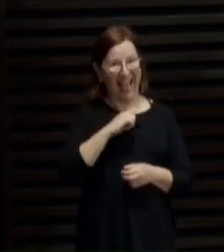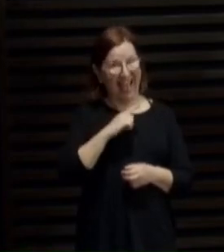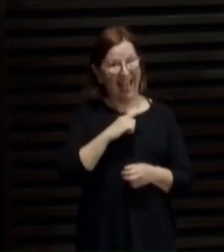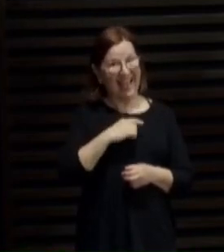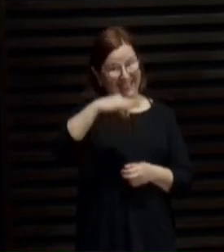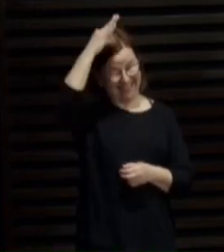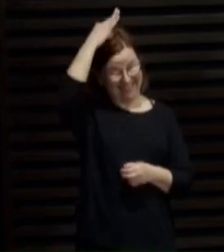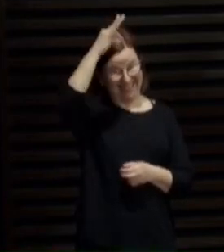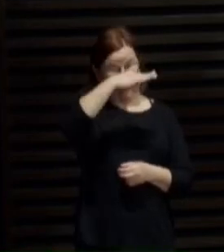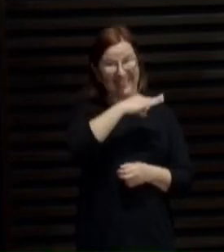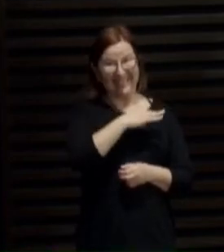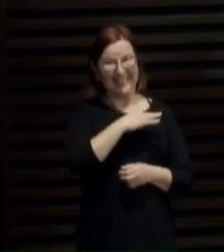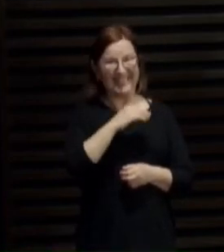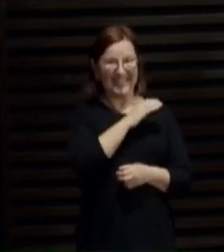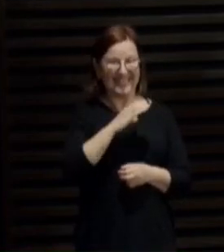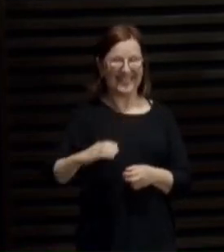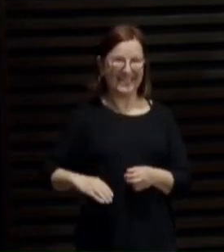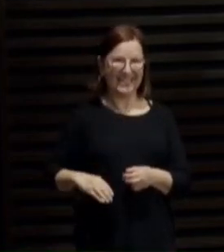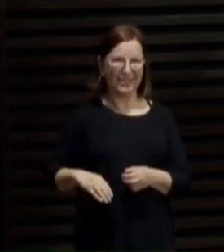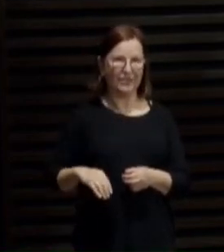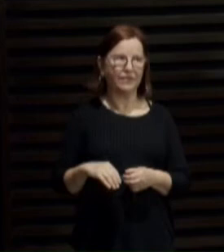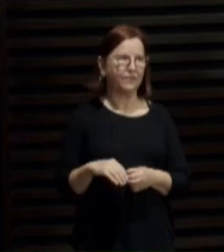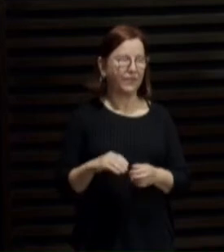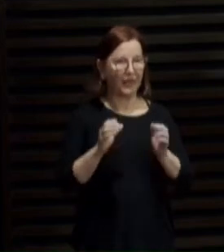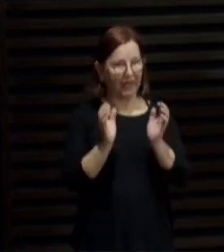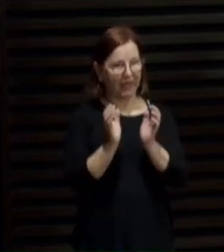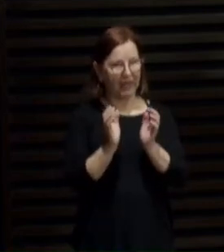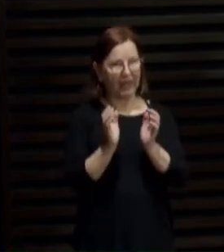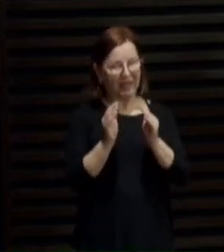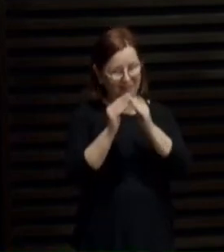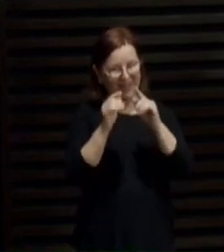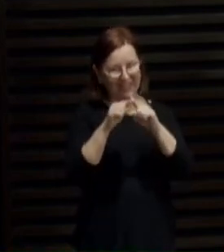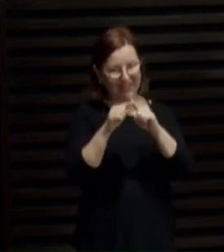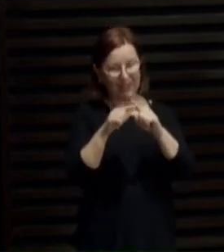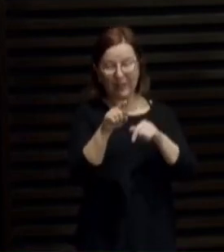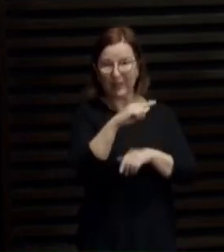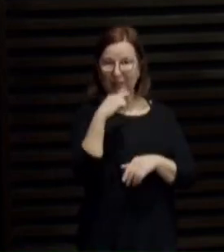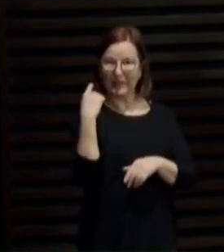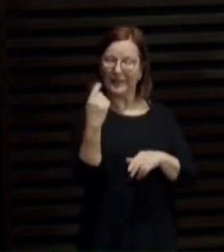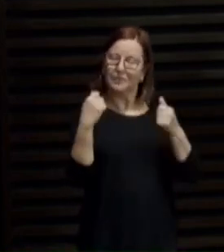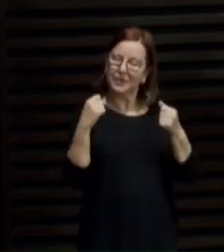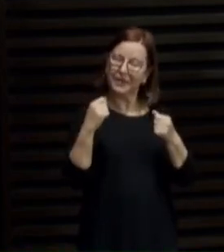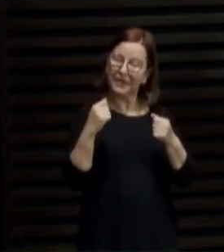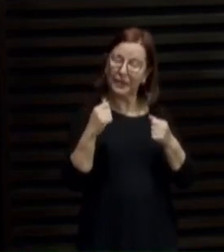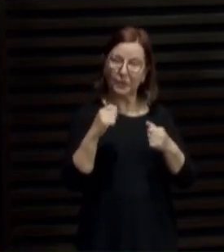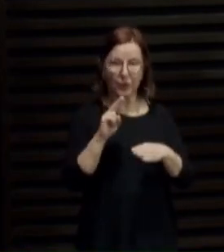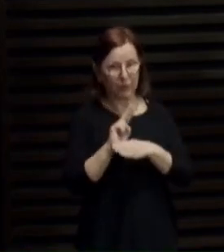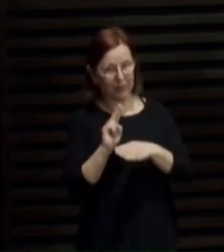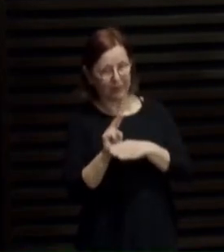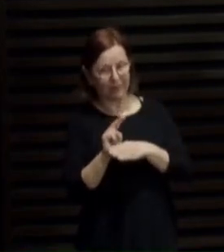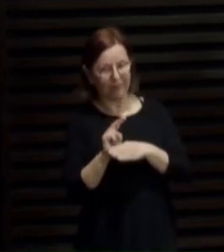a igreja é uma comunidade que precisa de muito cuidado. Uma igreja sem disciplina corre